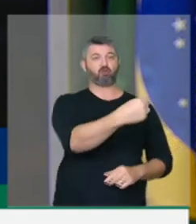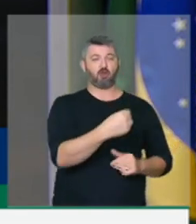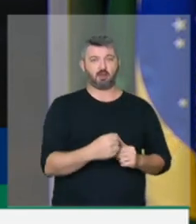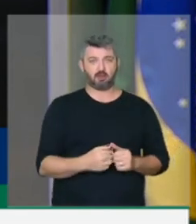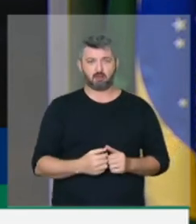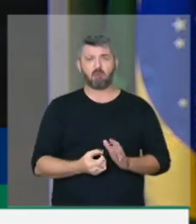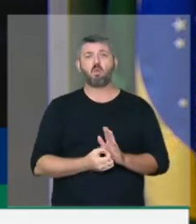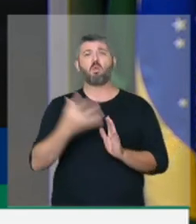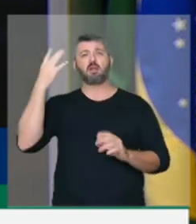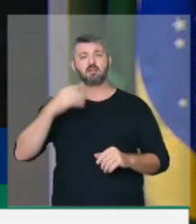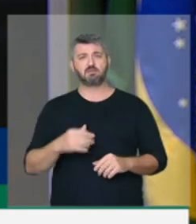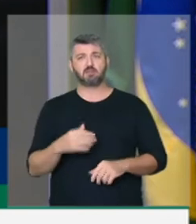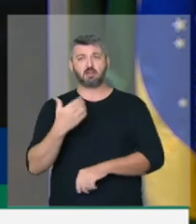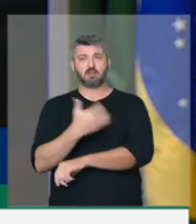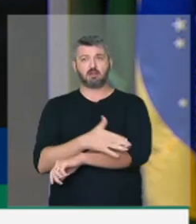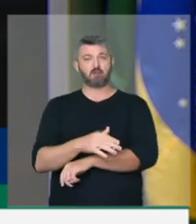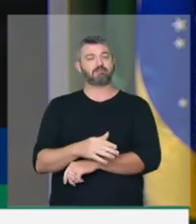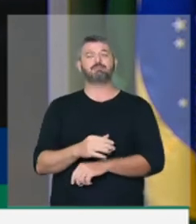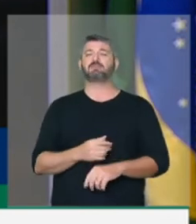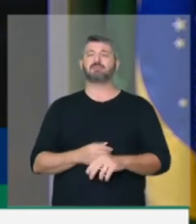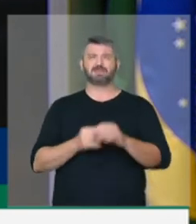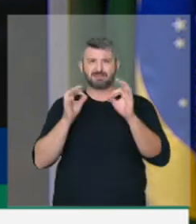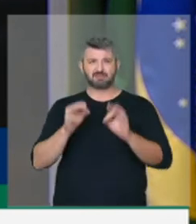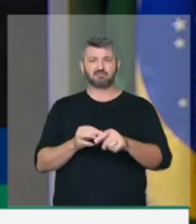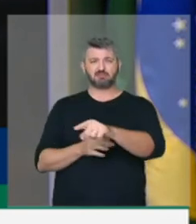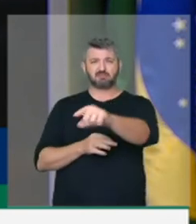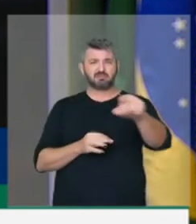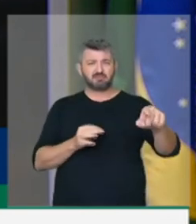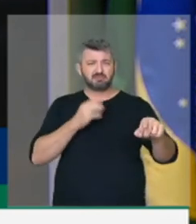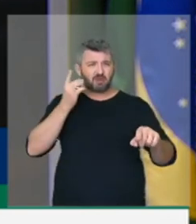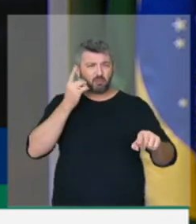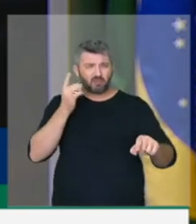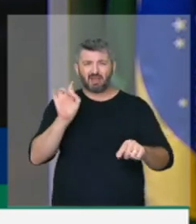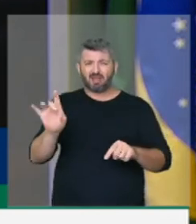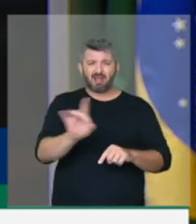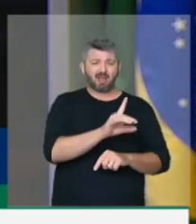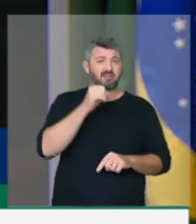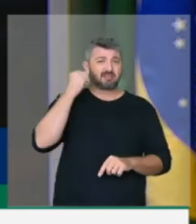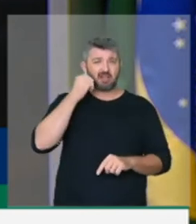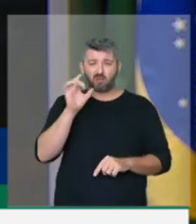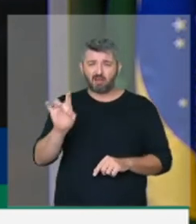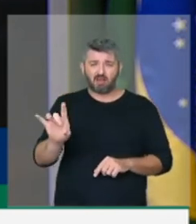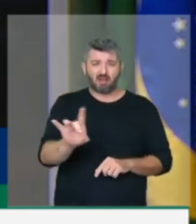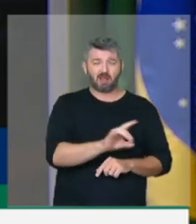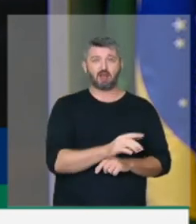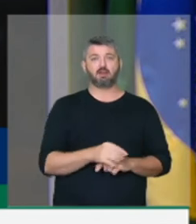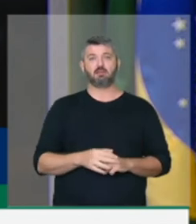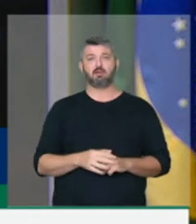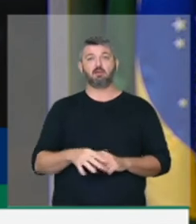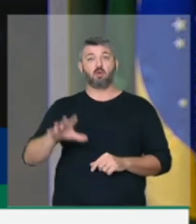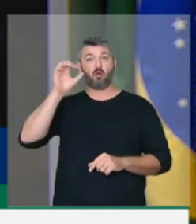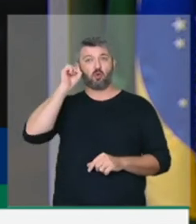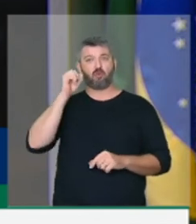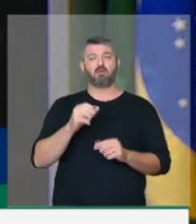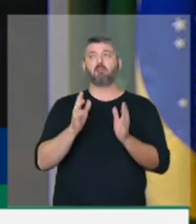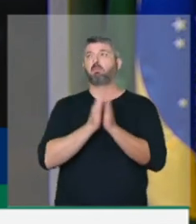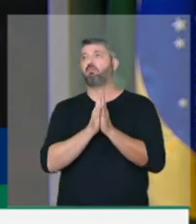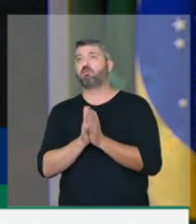nas ruas... Tenho certeza, cada deputado aqui e cada senador ouve, pelo amor de